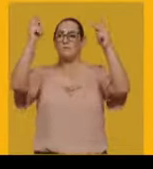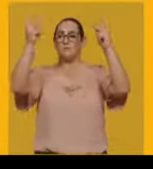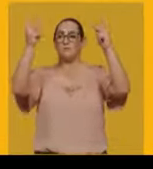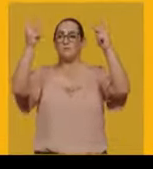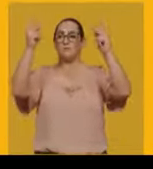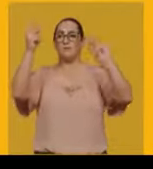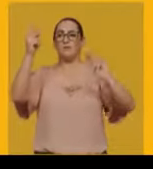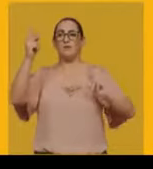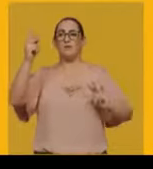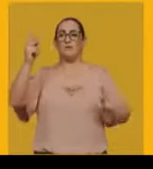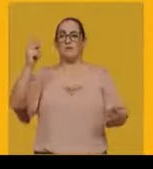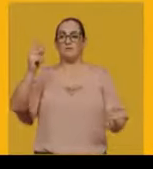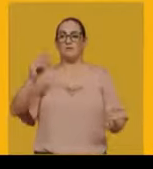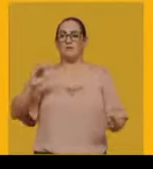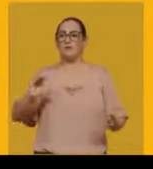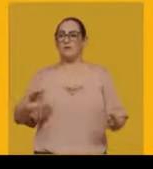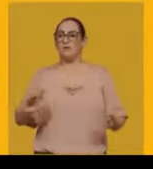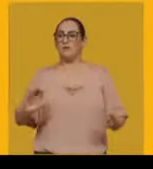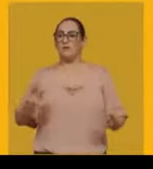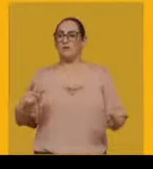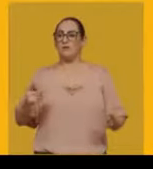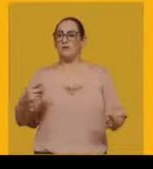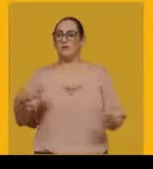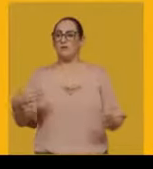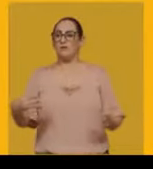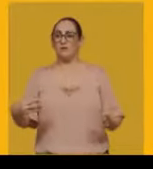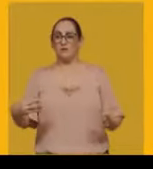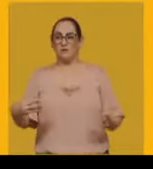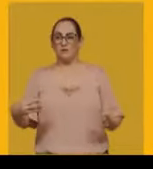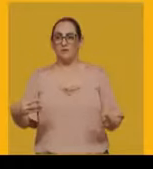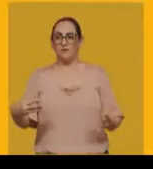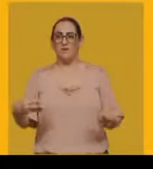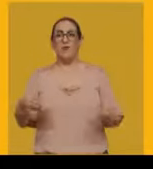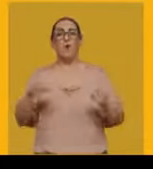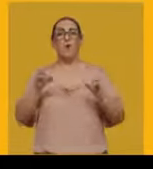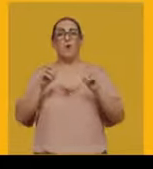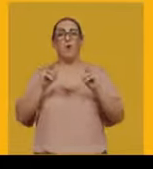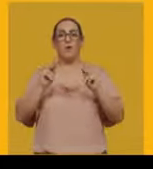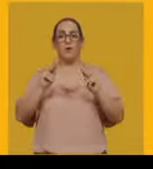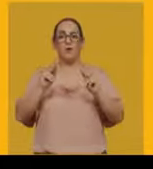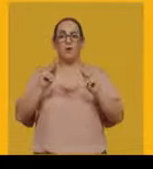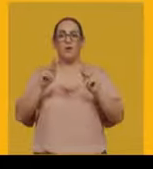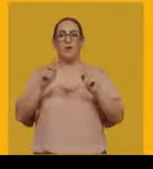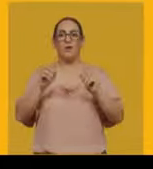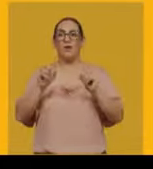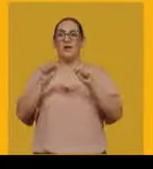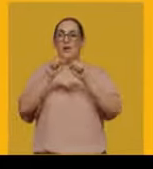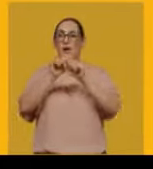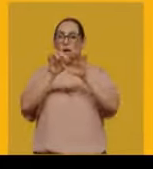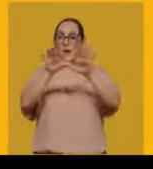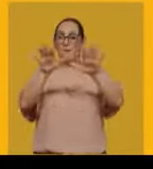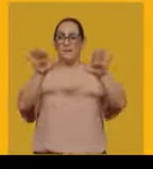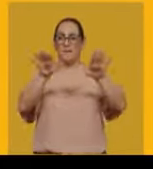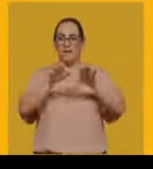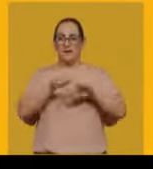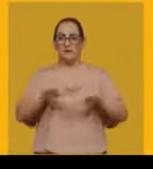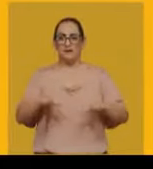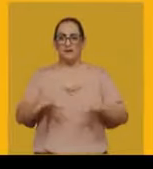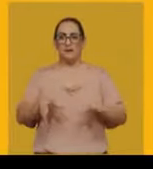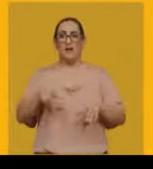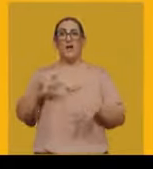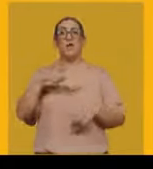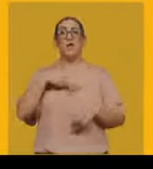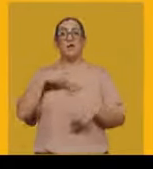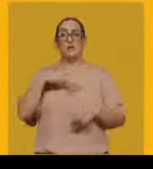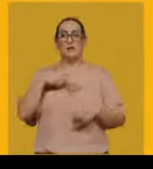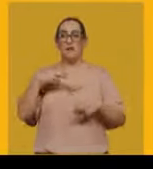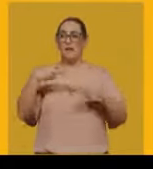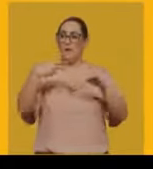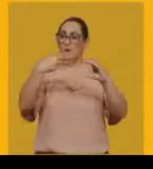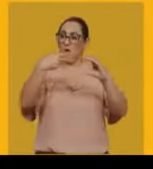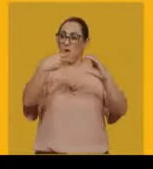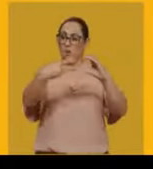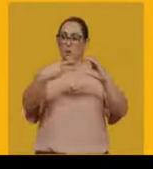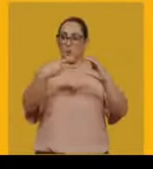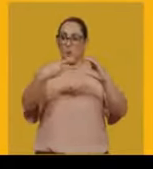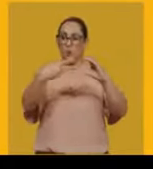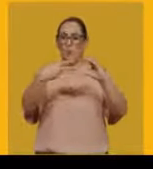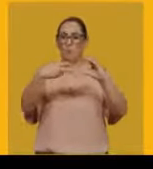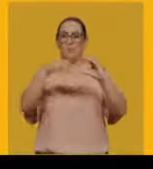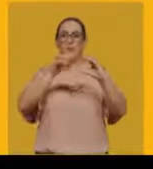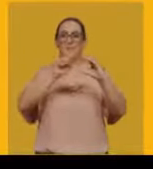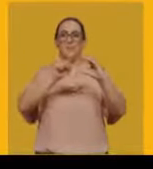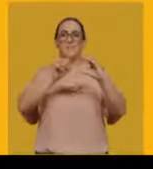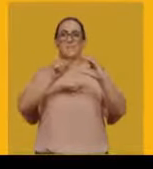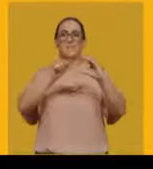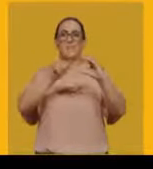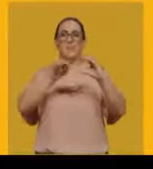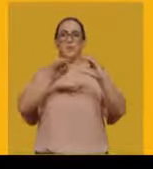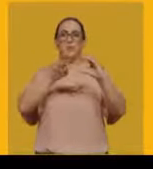pela regra, a cadeia tem que ser aberta. Ok, ela é aberta. Precisa ter insaturação. Temos insaturação. E o R1